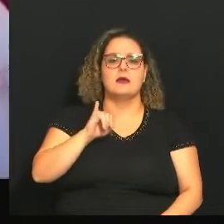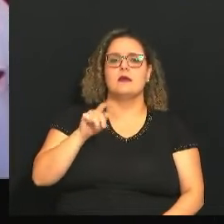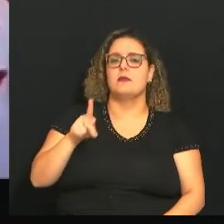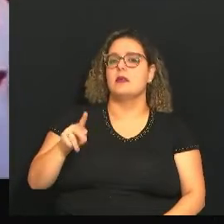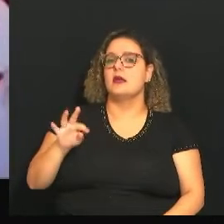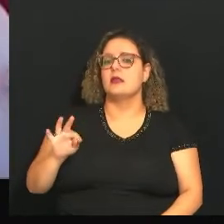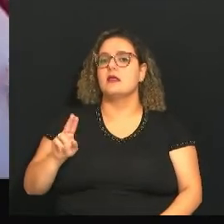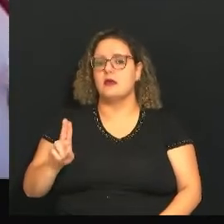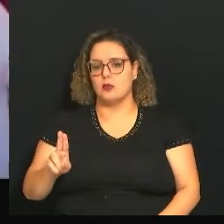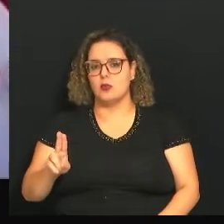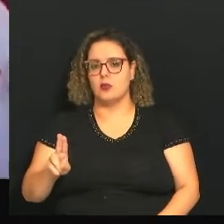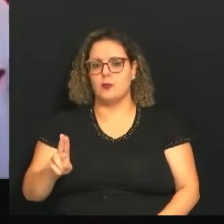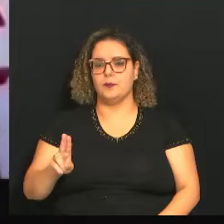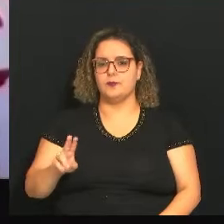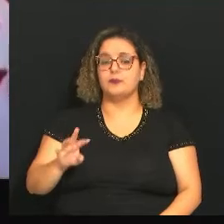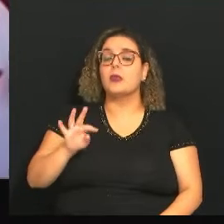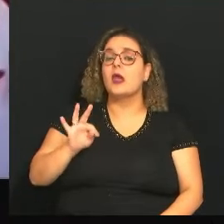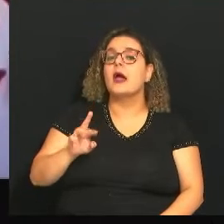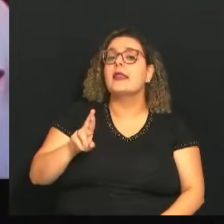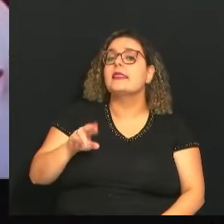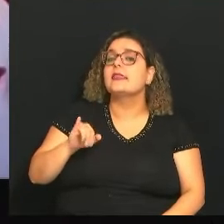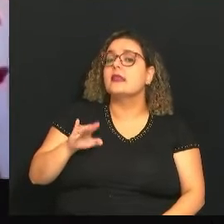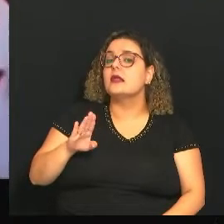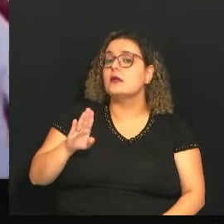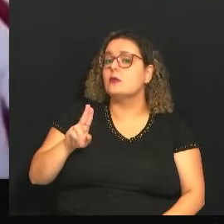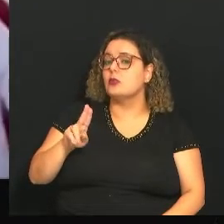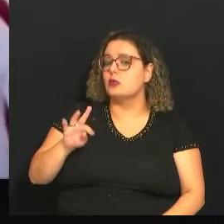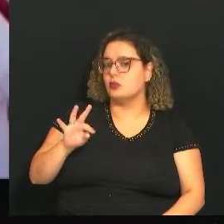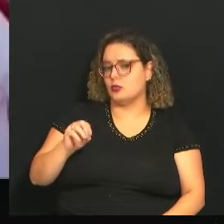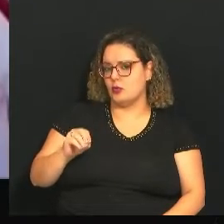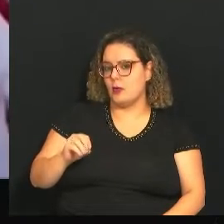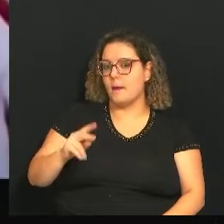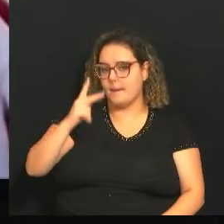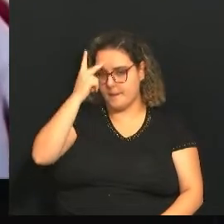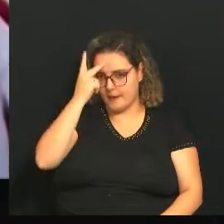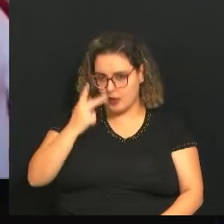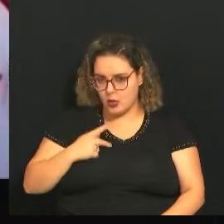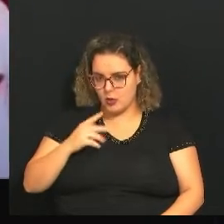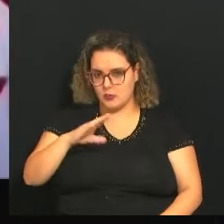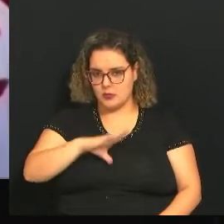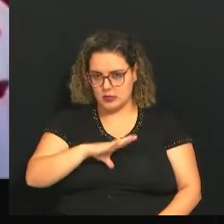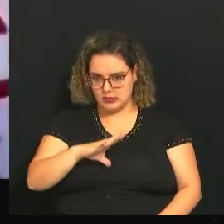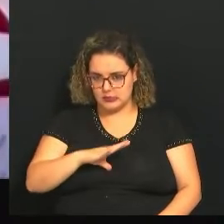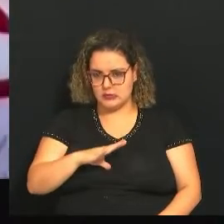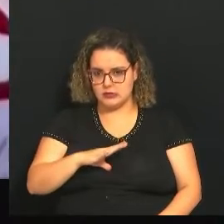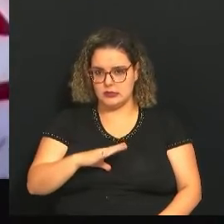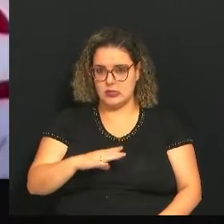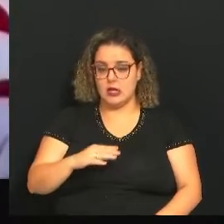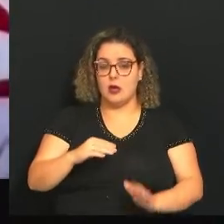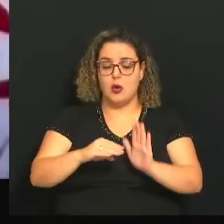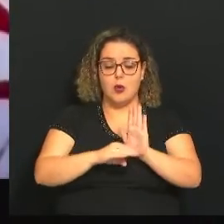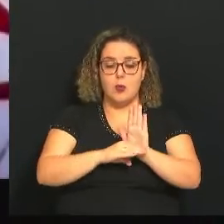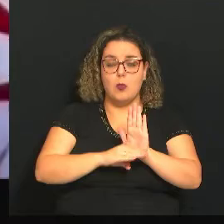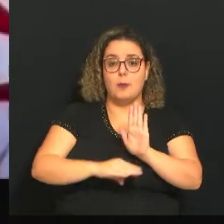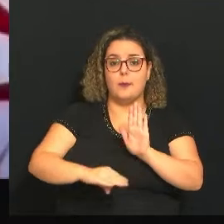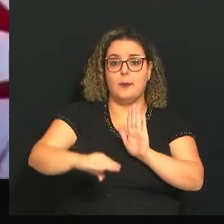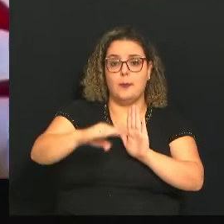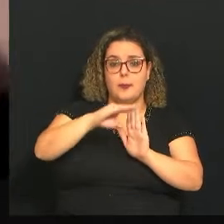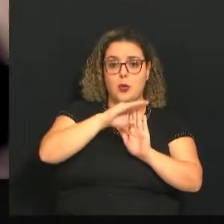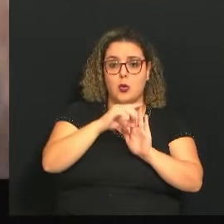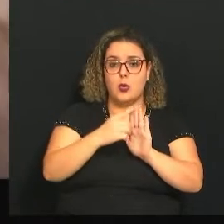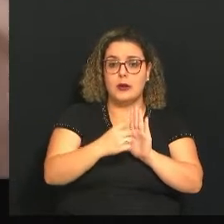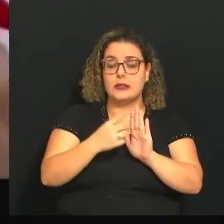chama tributos, receita tributária própria, teve um crescimento de 13 pontos